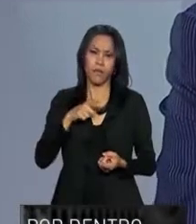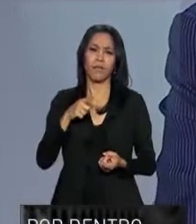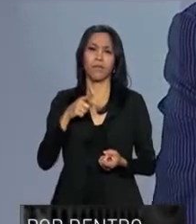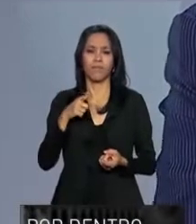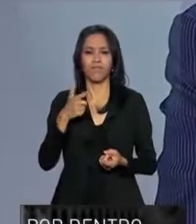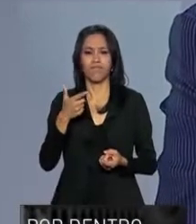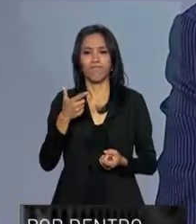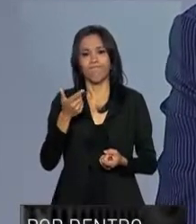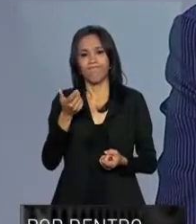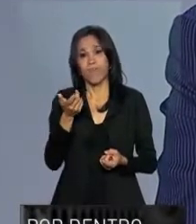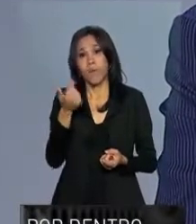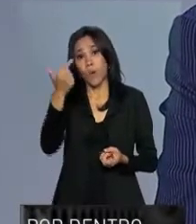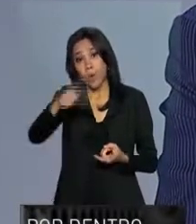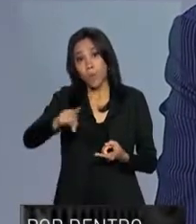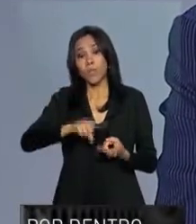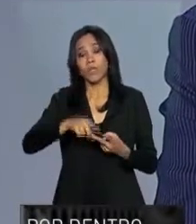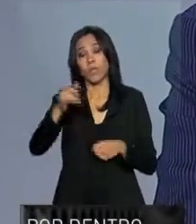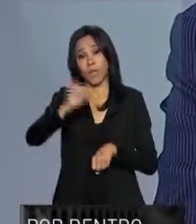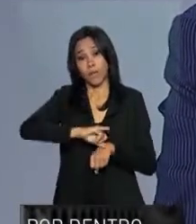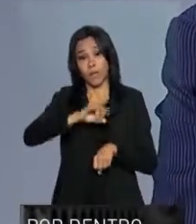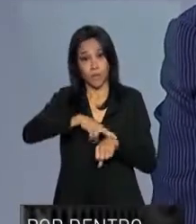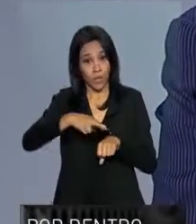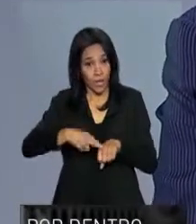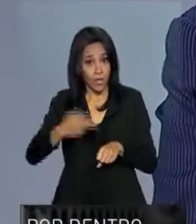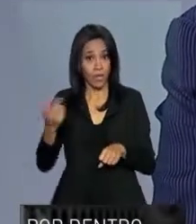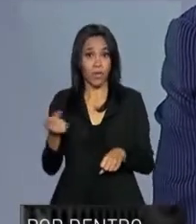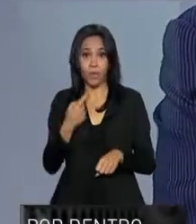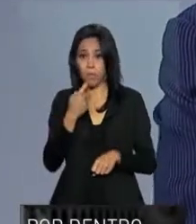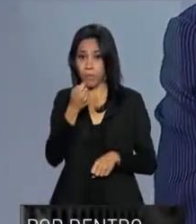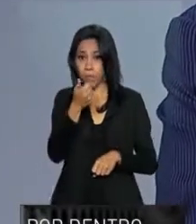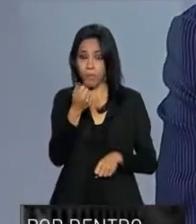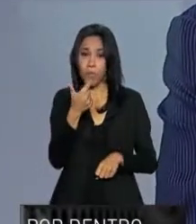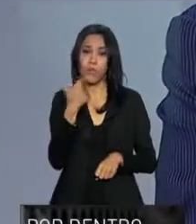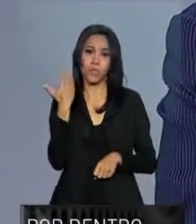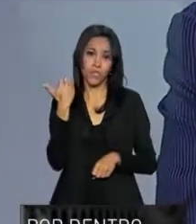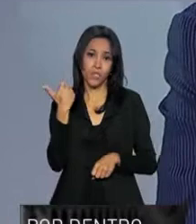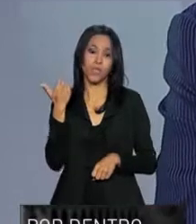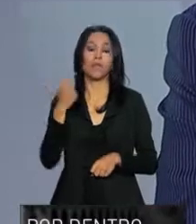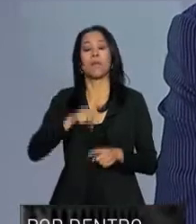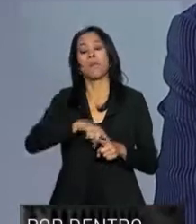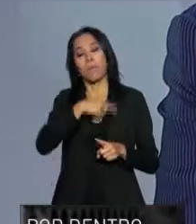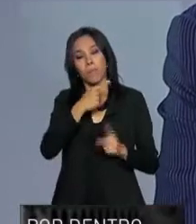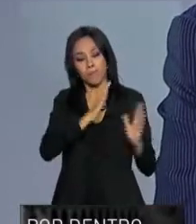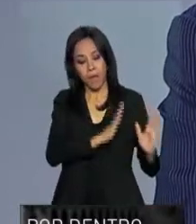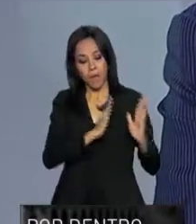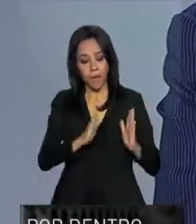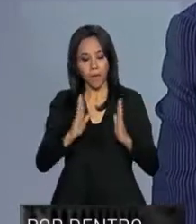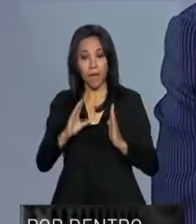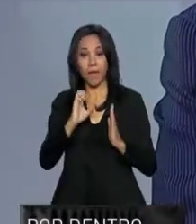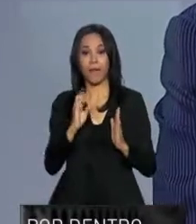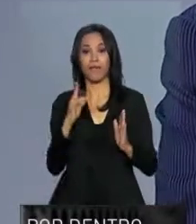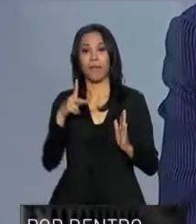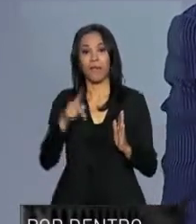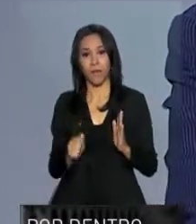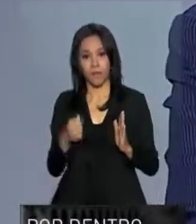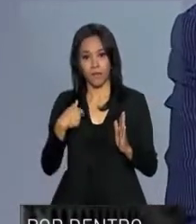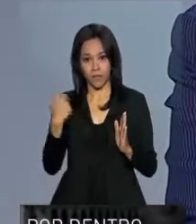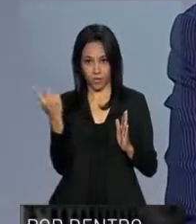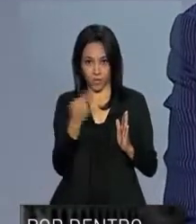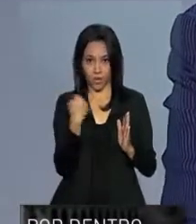exemplo a capital do estado de roraima boa vista há poucos dias autorizamos mais uma etapa que vai nos permitir quase que a